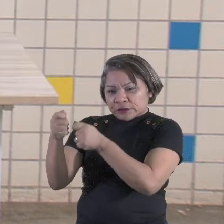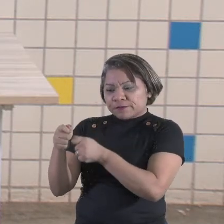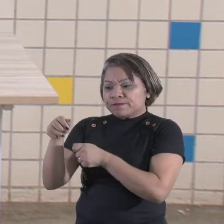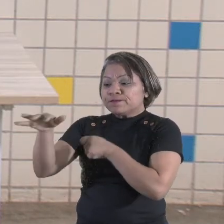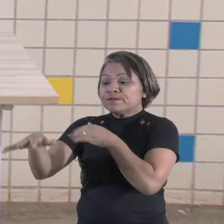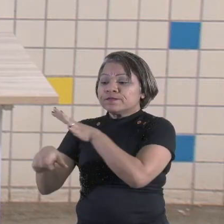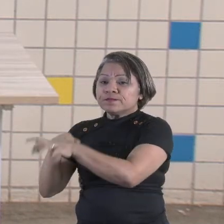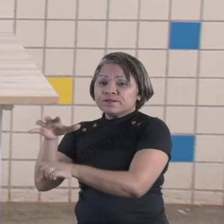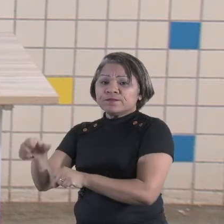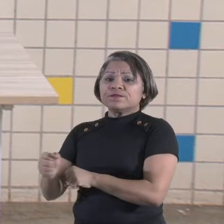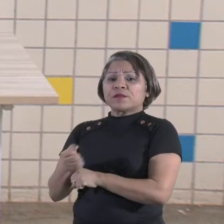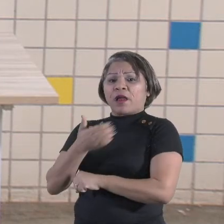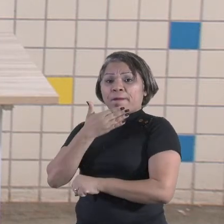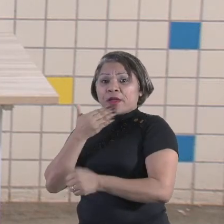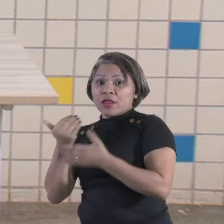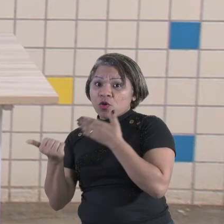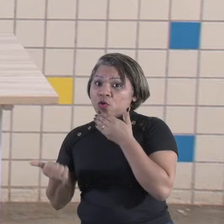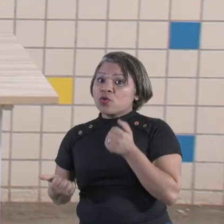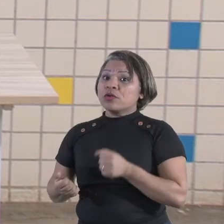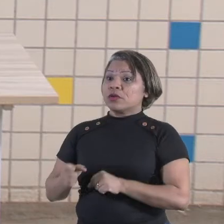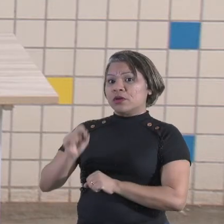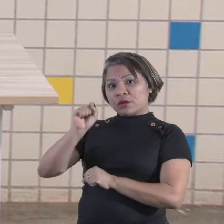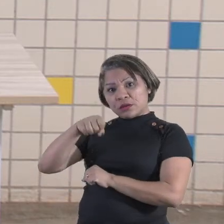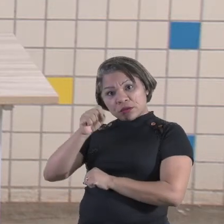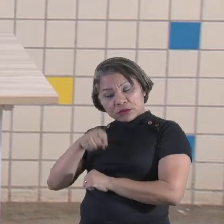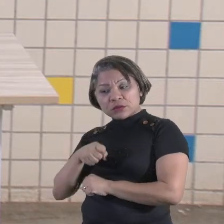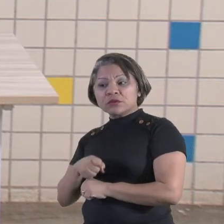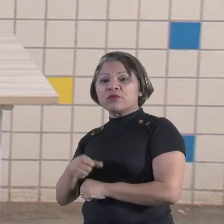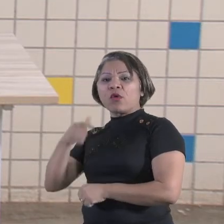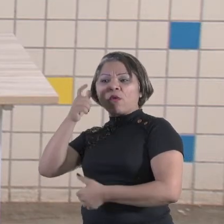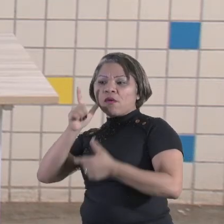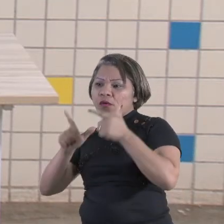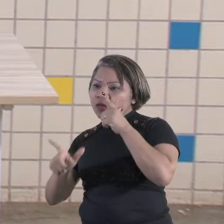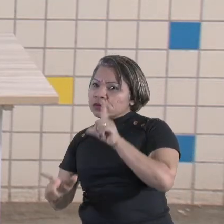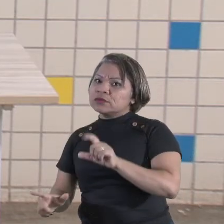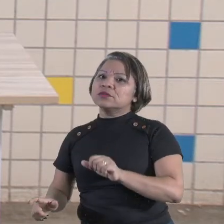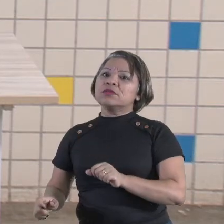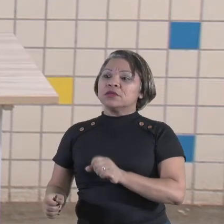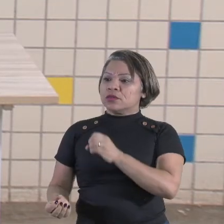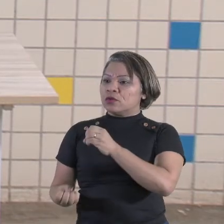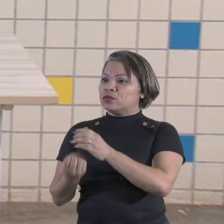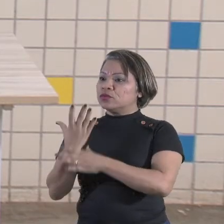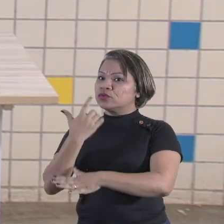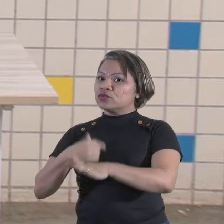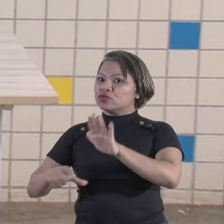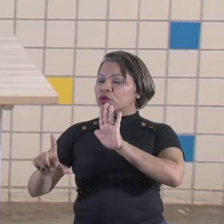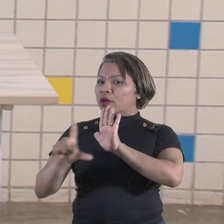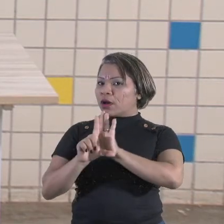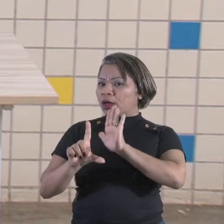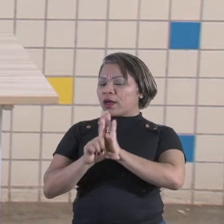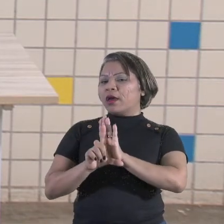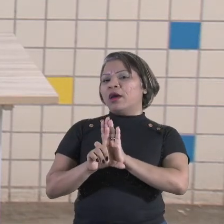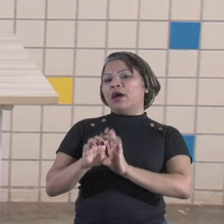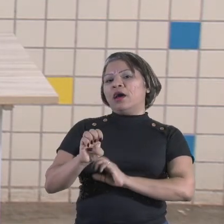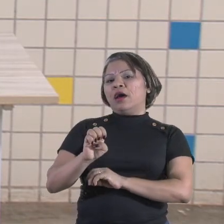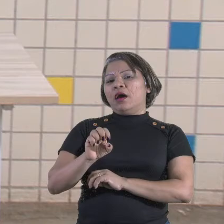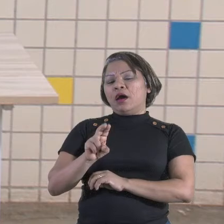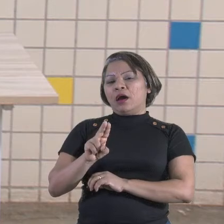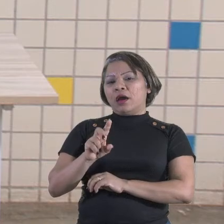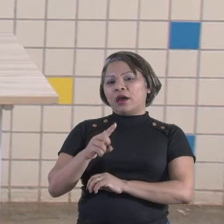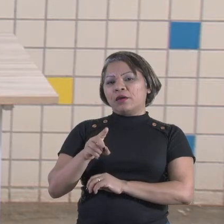que foi conseguindo através de leis que foram aparecendo, a Lei Eusébio de Queiroz, Lei do